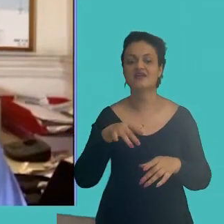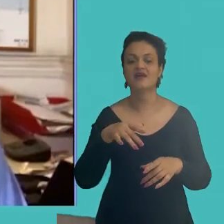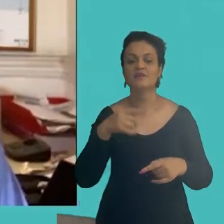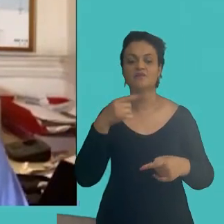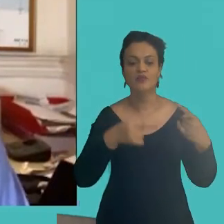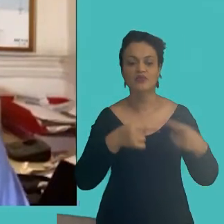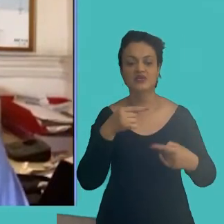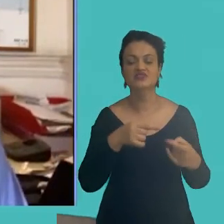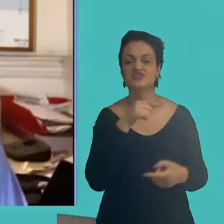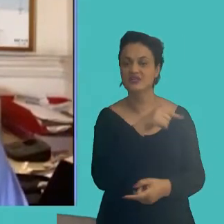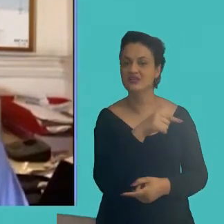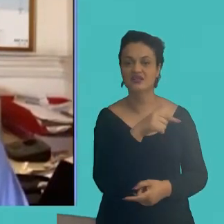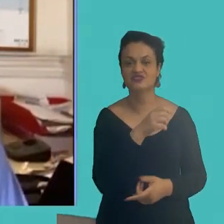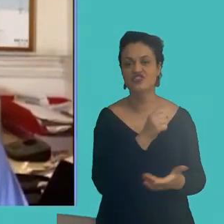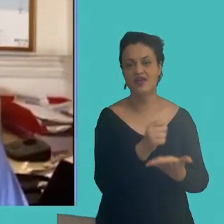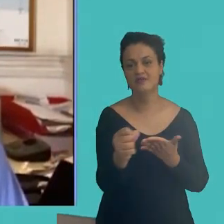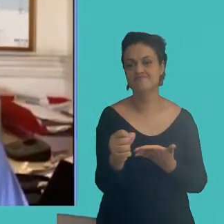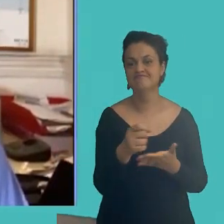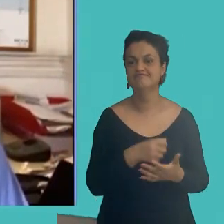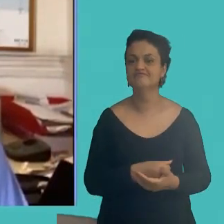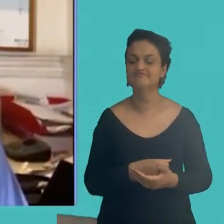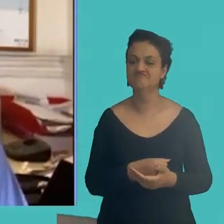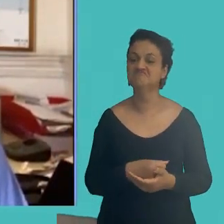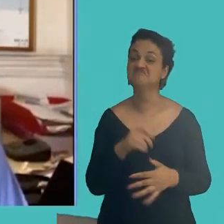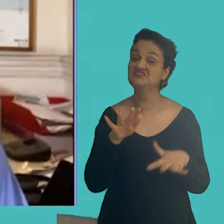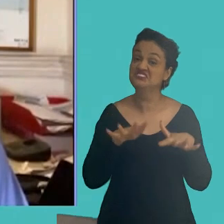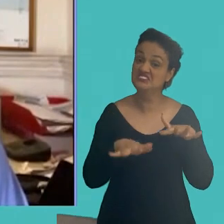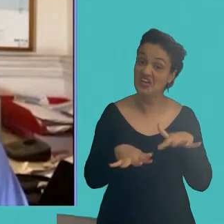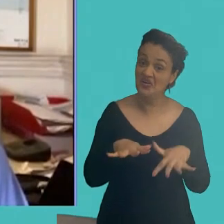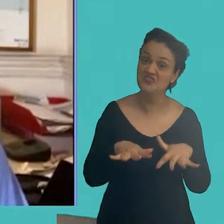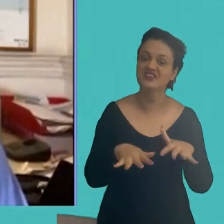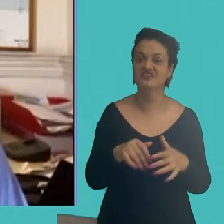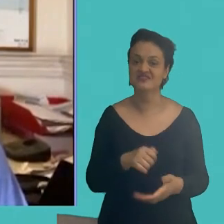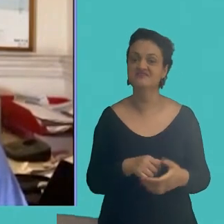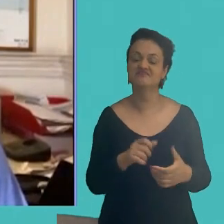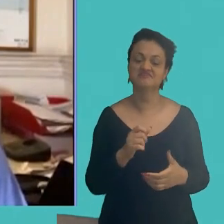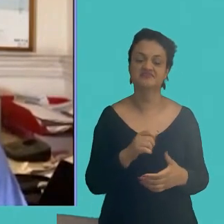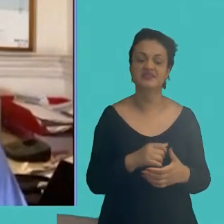irreversível. Há esse componente emotivo,